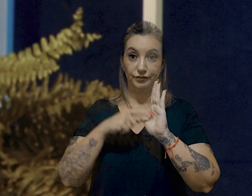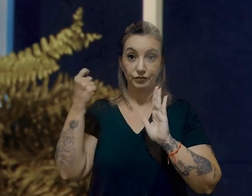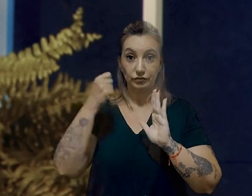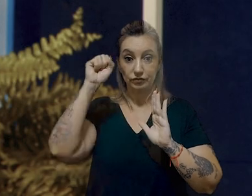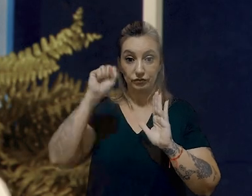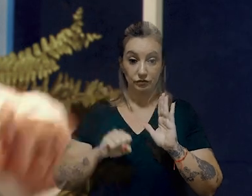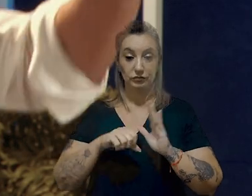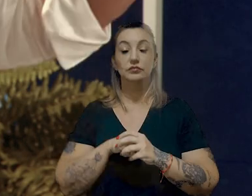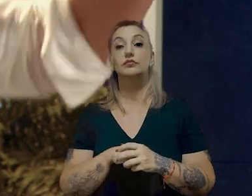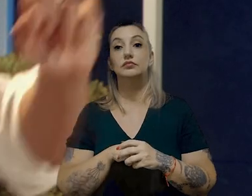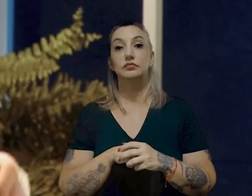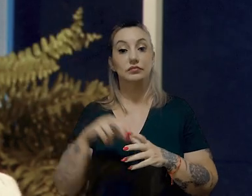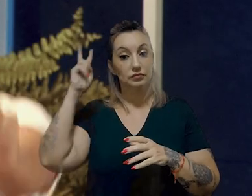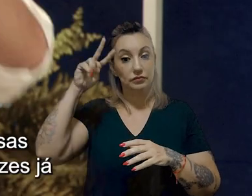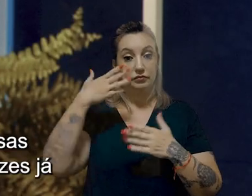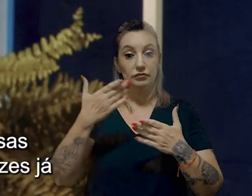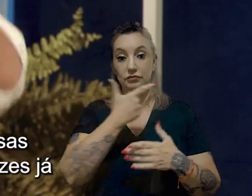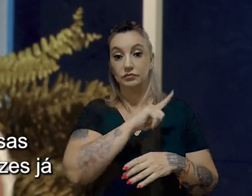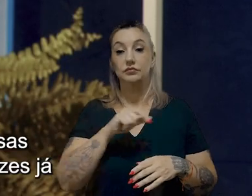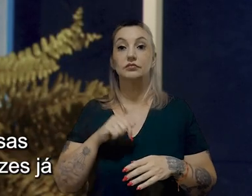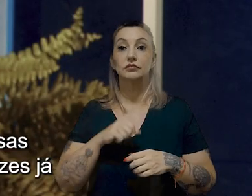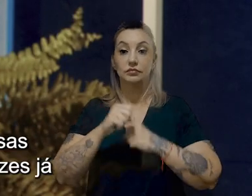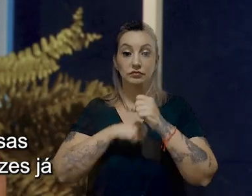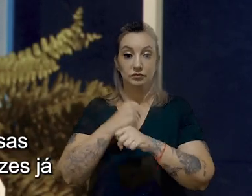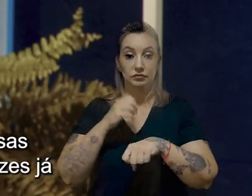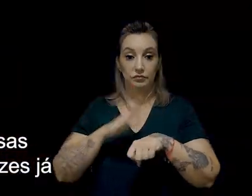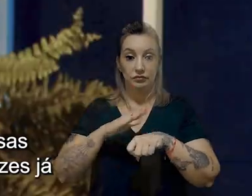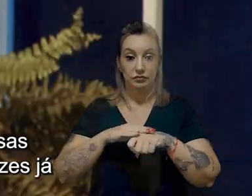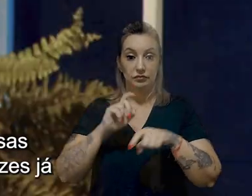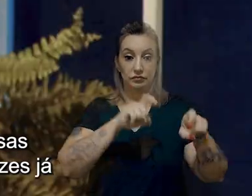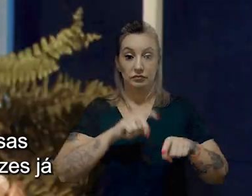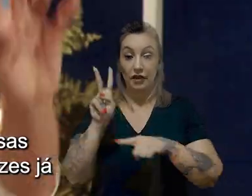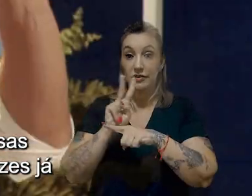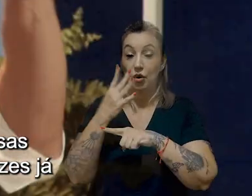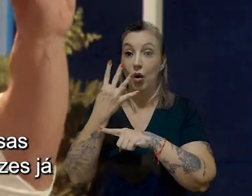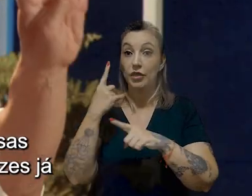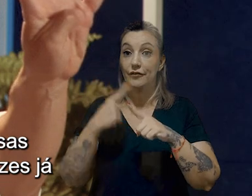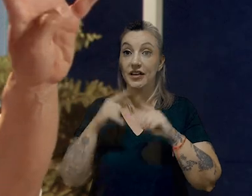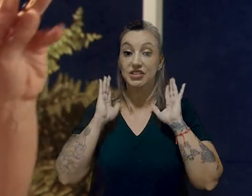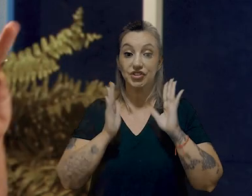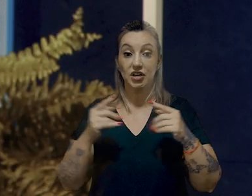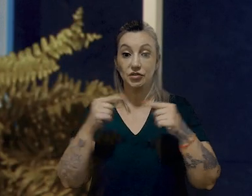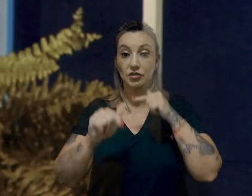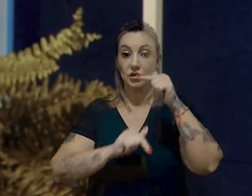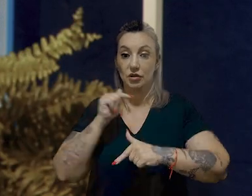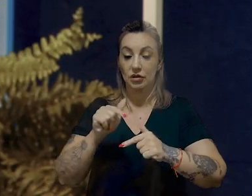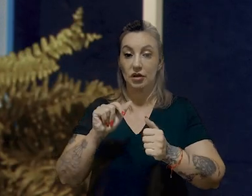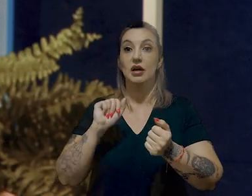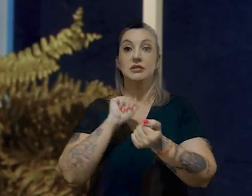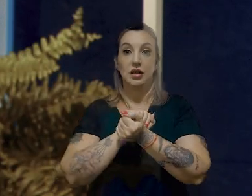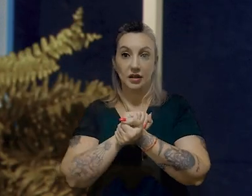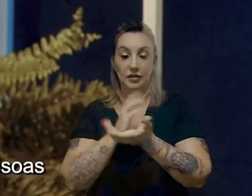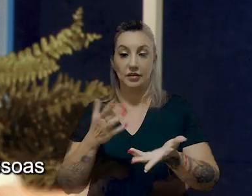Grande Do no nas vinículas do Rio Grande do Sul estora outra aqui esse ano nossas rendas foram fiscalizadas quatro vezes já em relação a trabalho